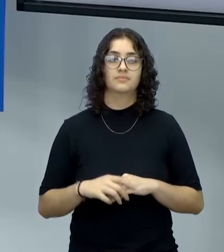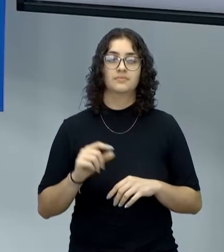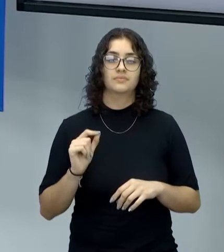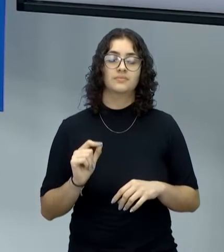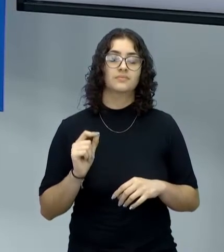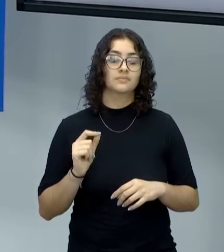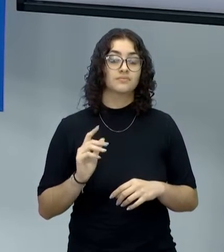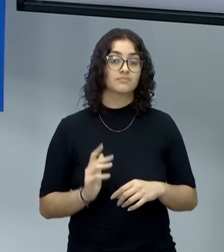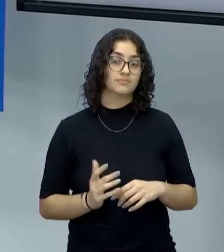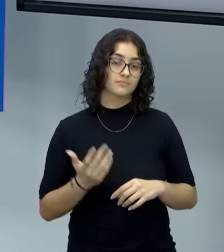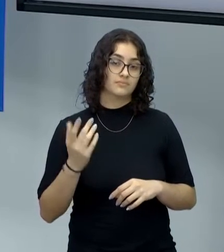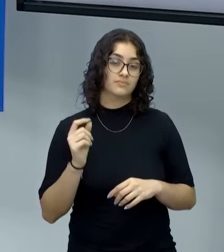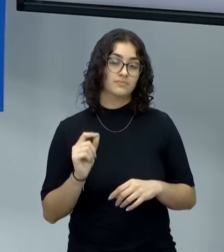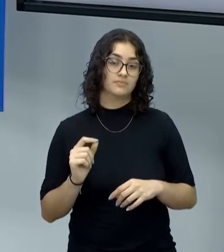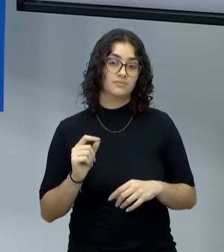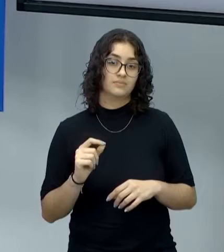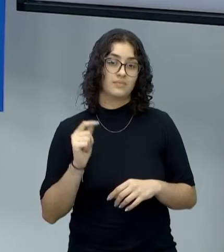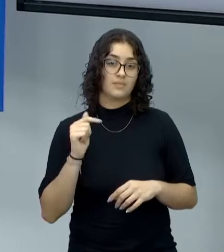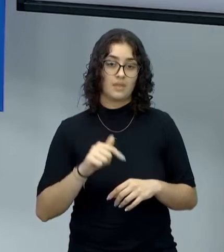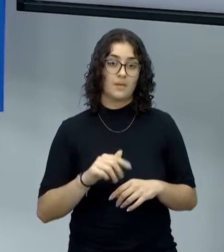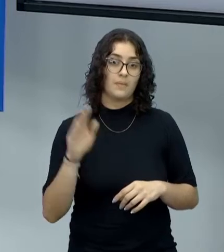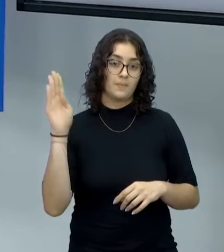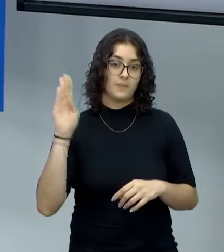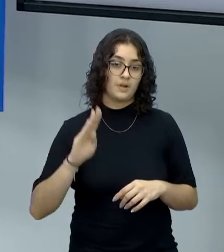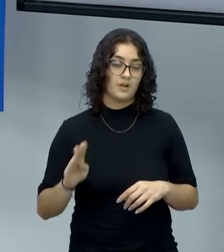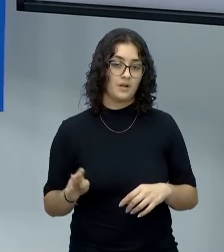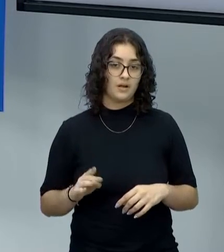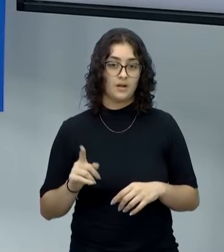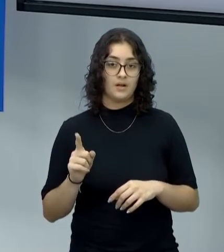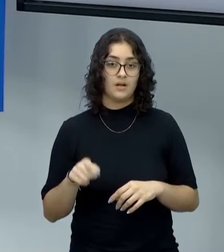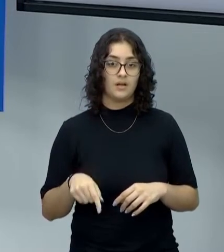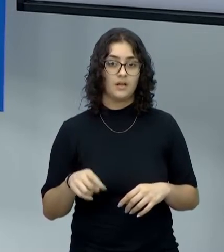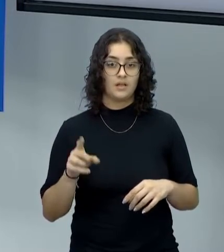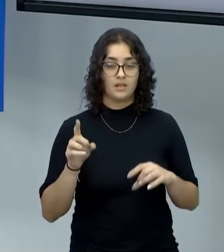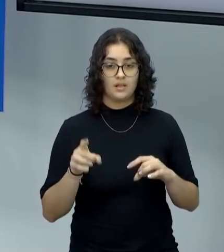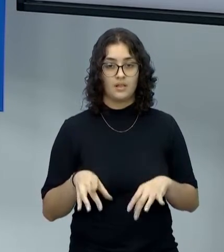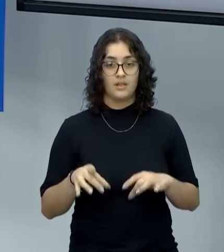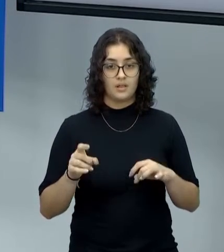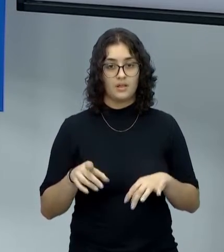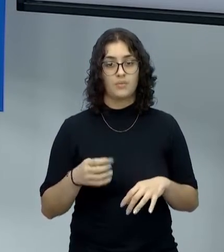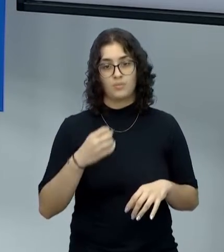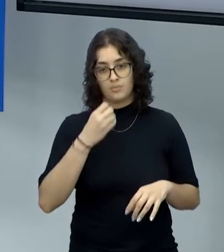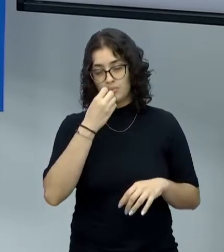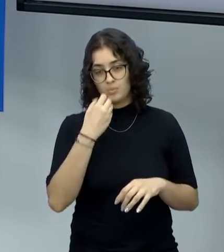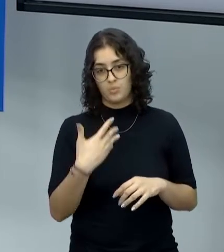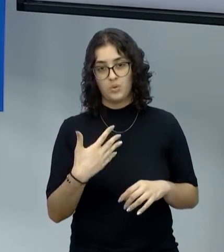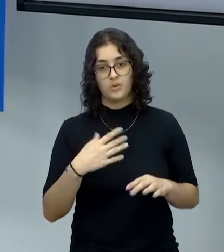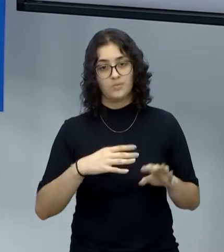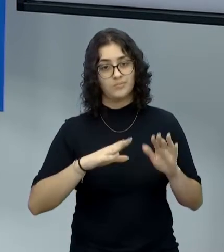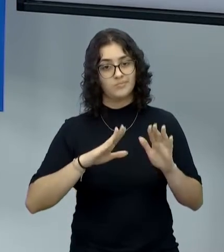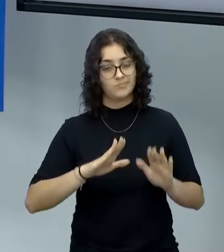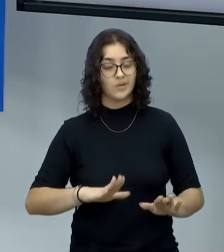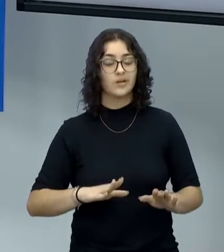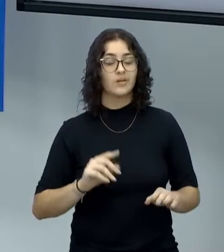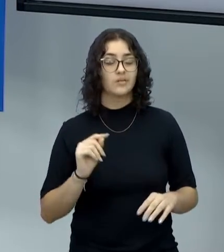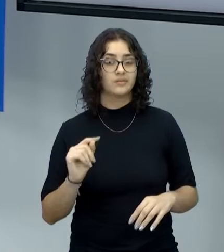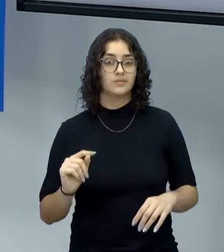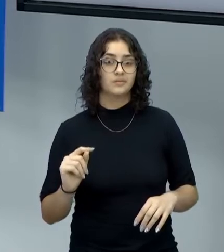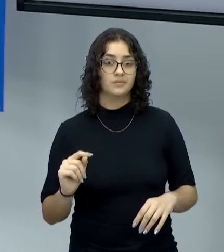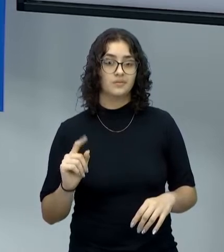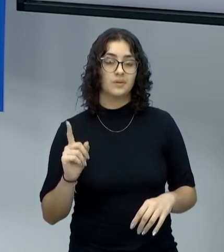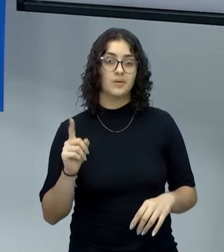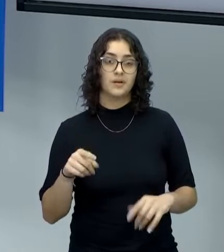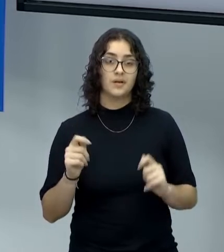com o tratamento de esgoto, principalmente no Brasil, né? É uma técnica bastante eficiente, eficaz, mas ela